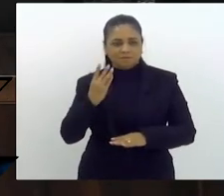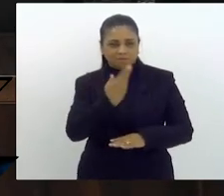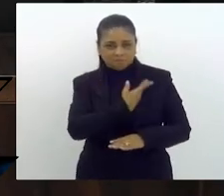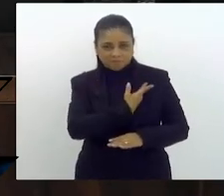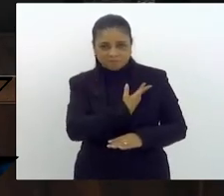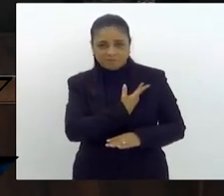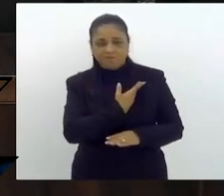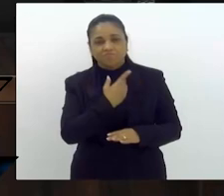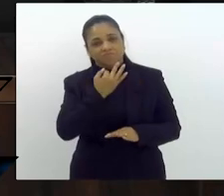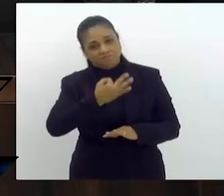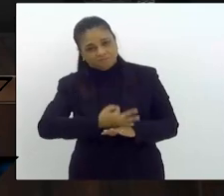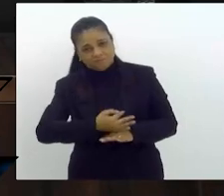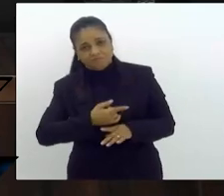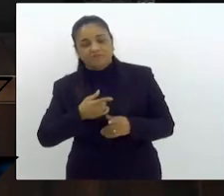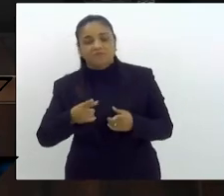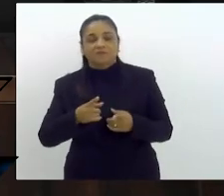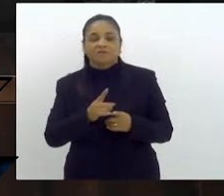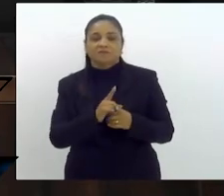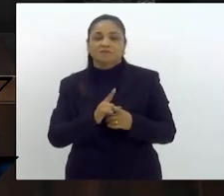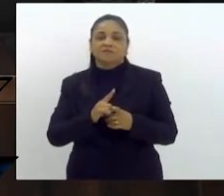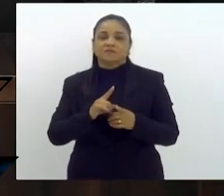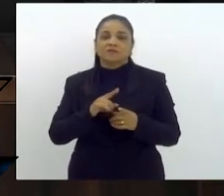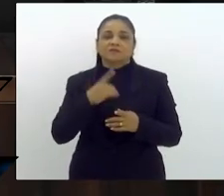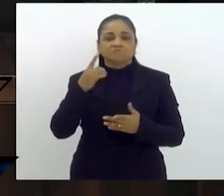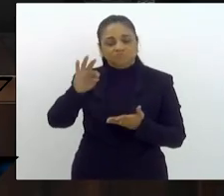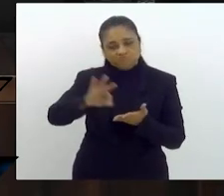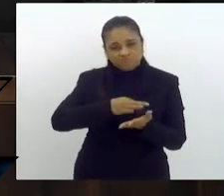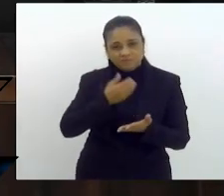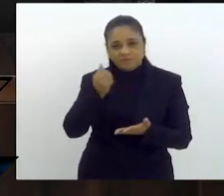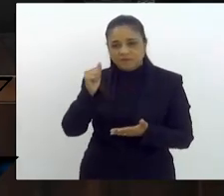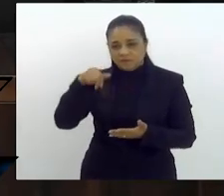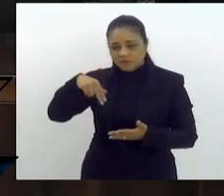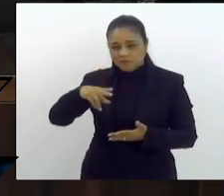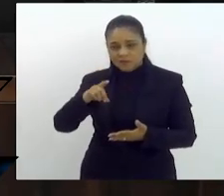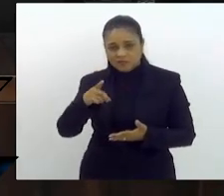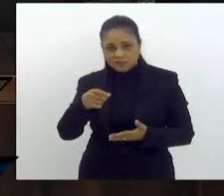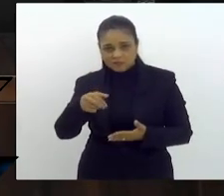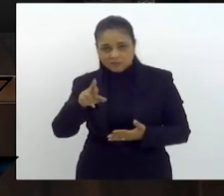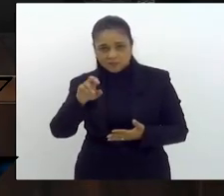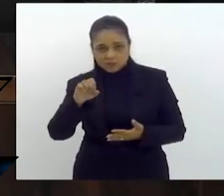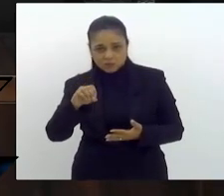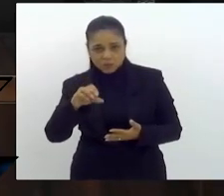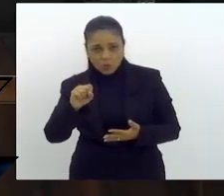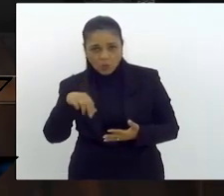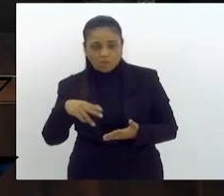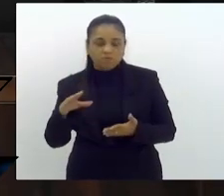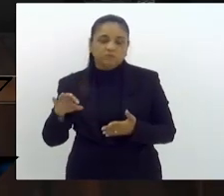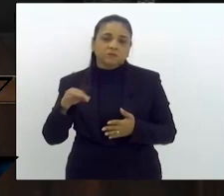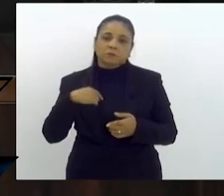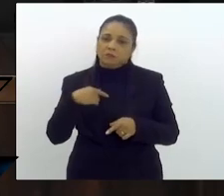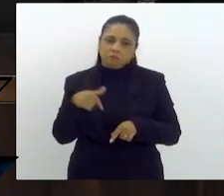próximo a ladrão escrita não se encontrando presente